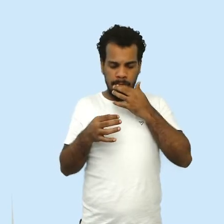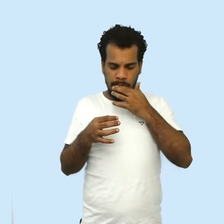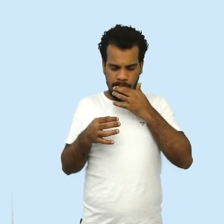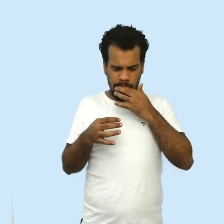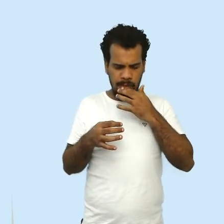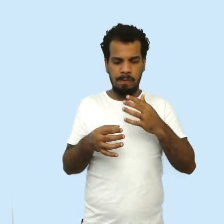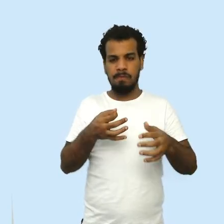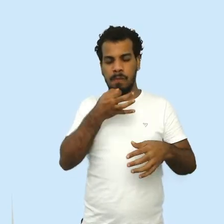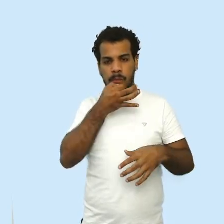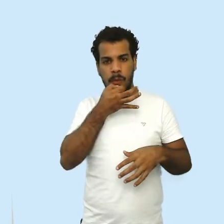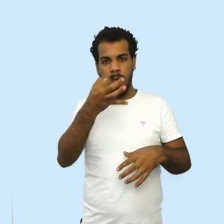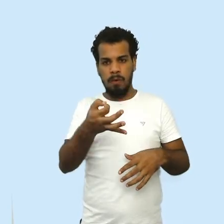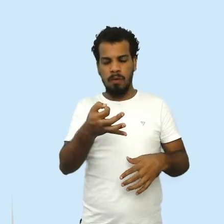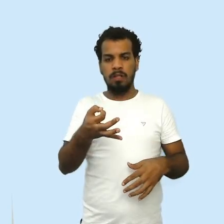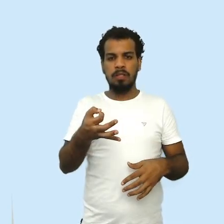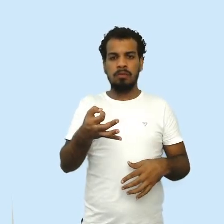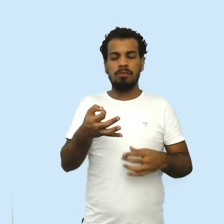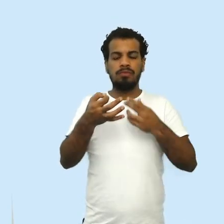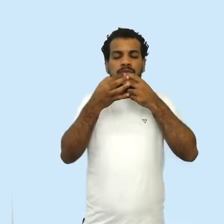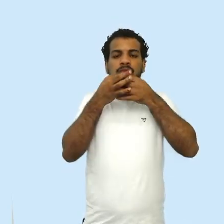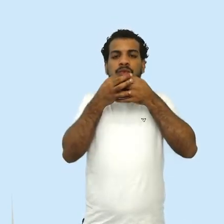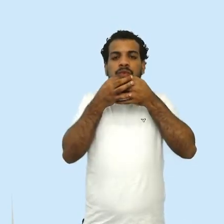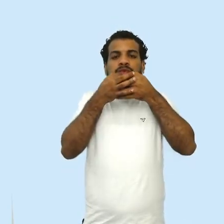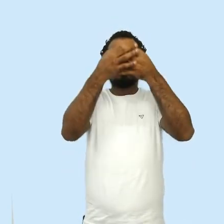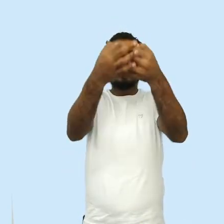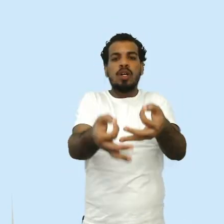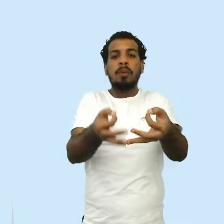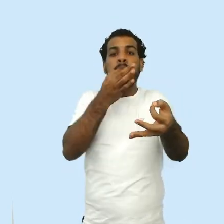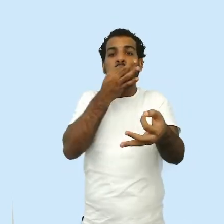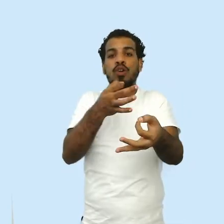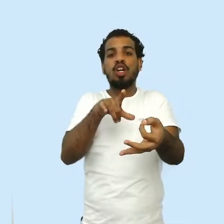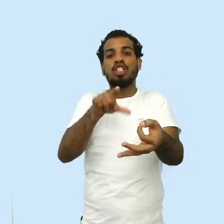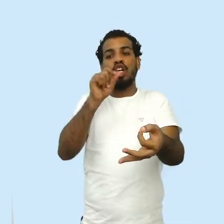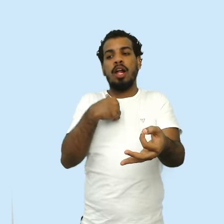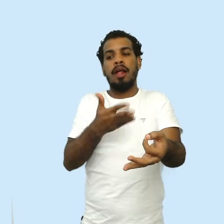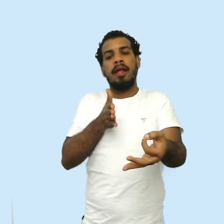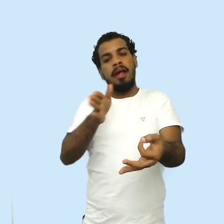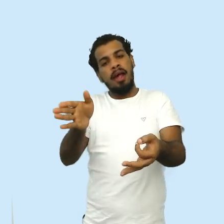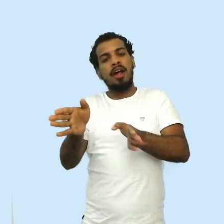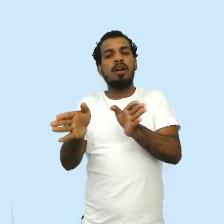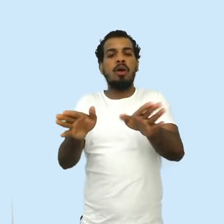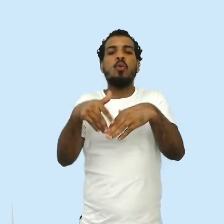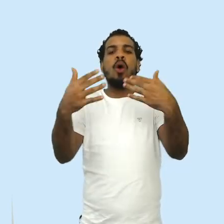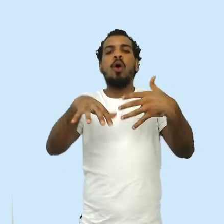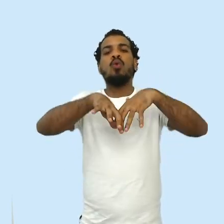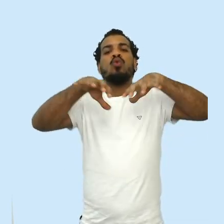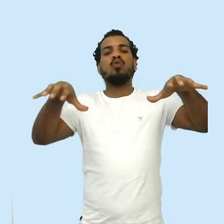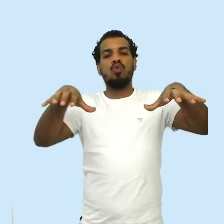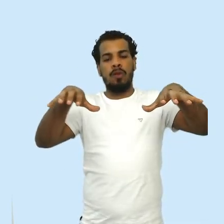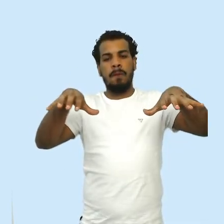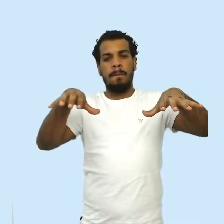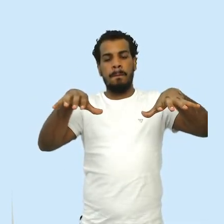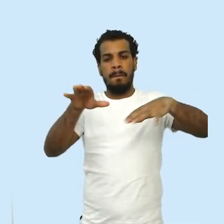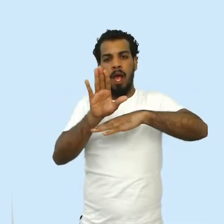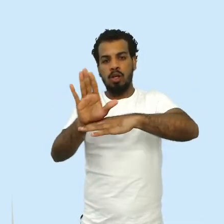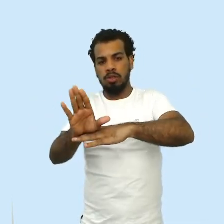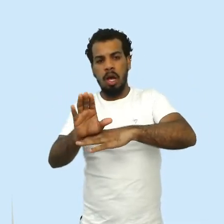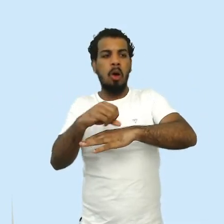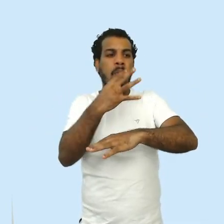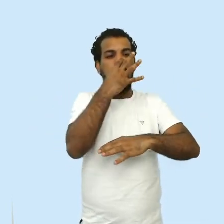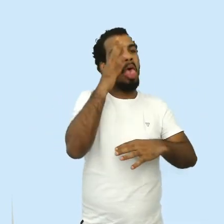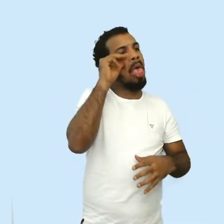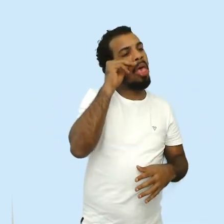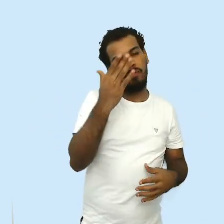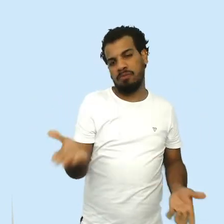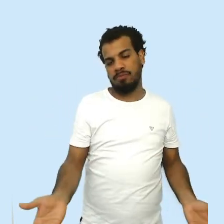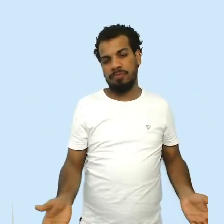nesse caso a opinião também nos consome, a gente também está escolhendo de que lado da história a gente quer estar. Teve uma campanha bem recente aí que a